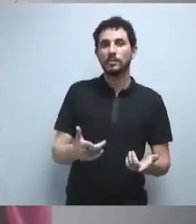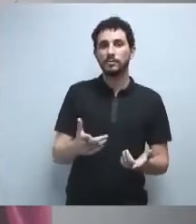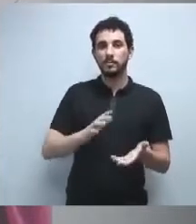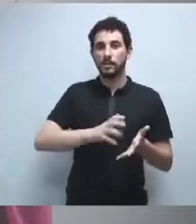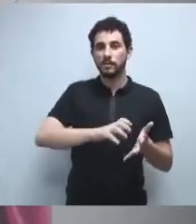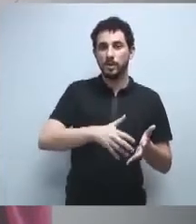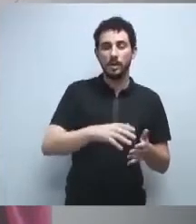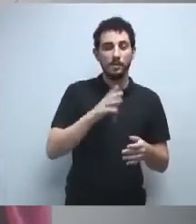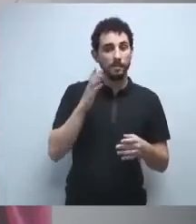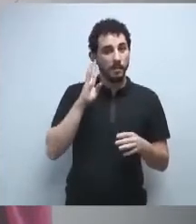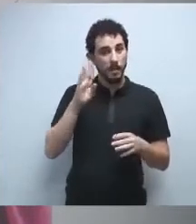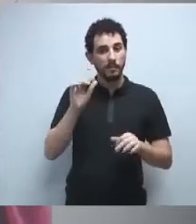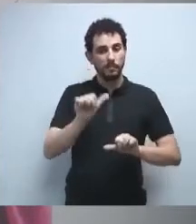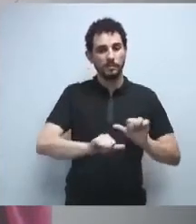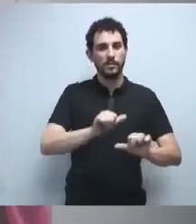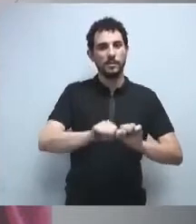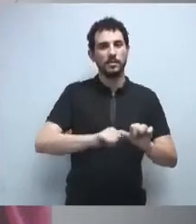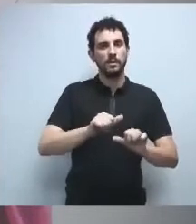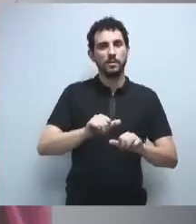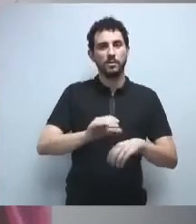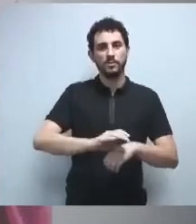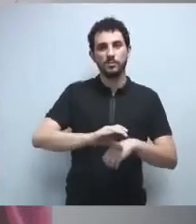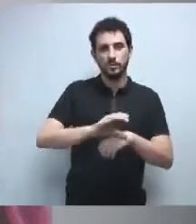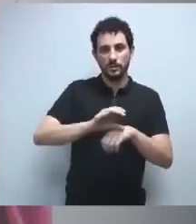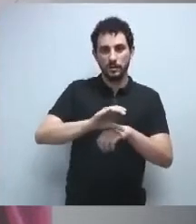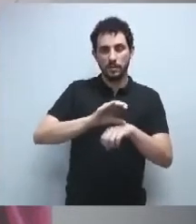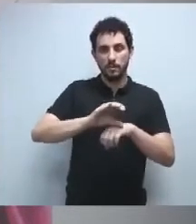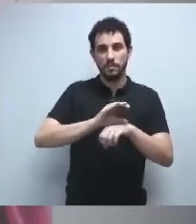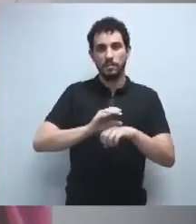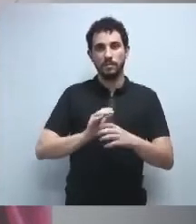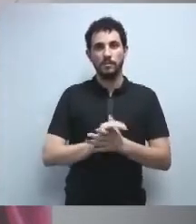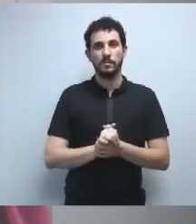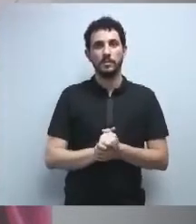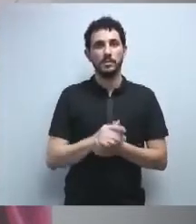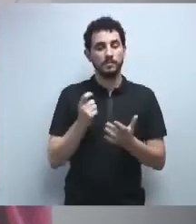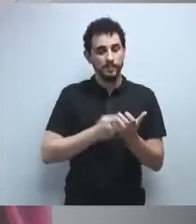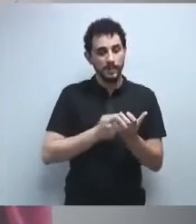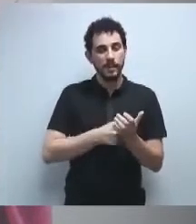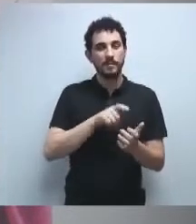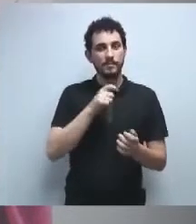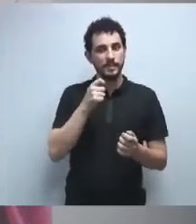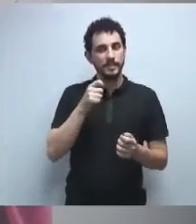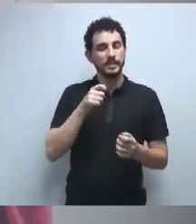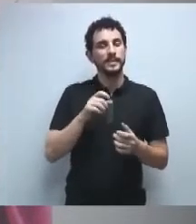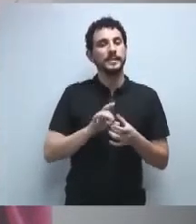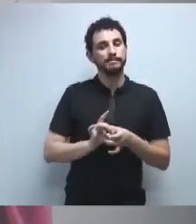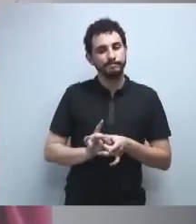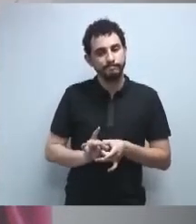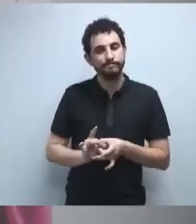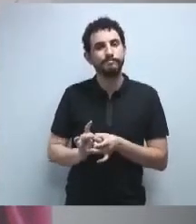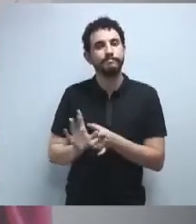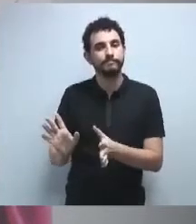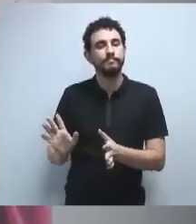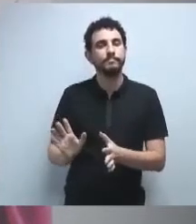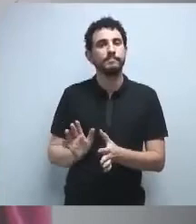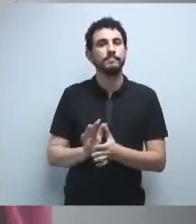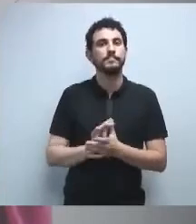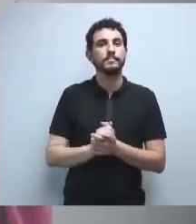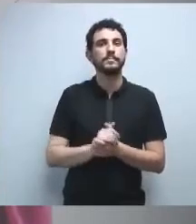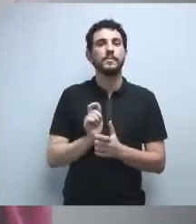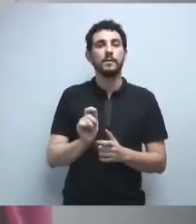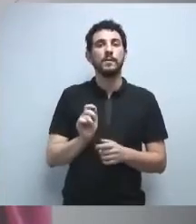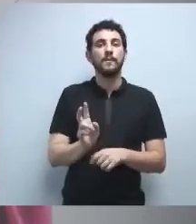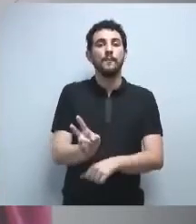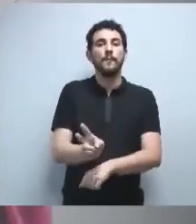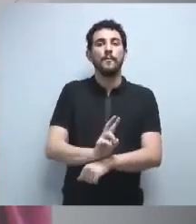que modificada constituição mas aí tem que abrir mão tem que abrir mão do